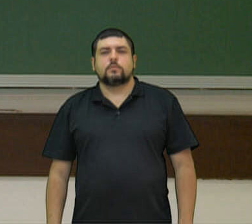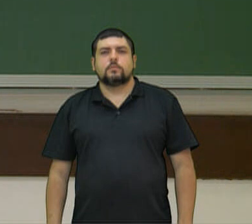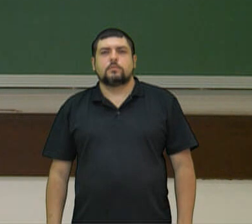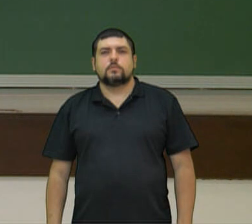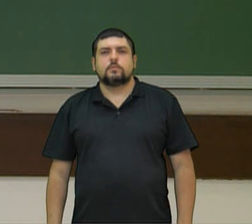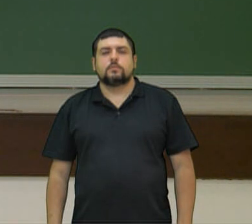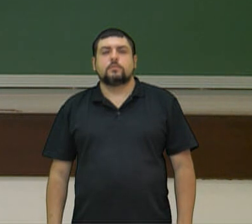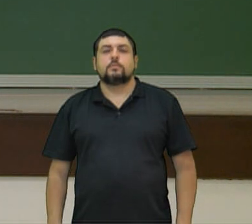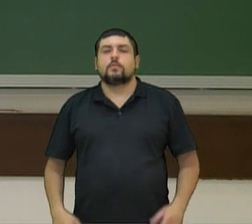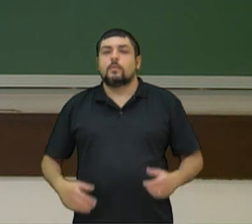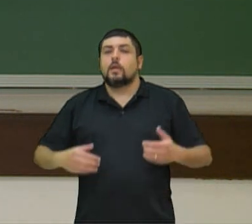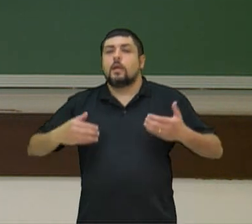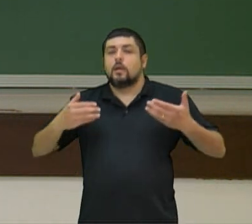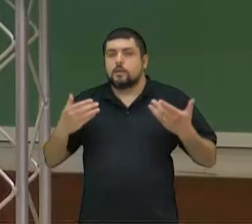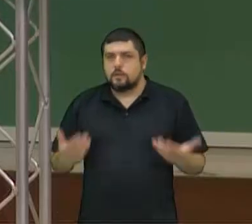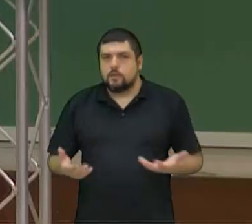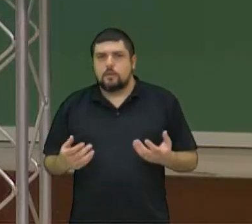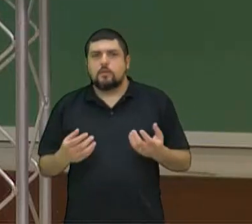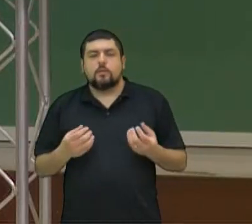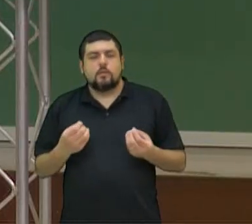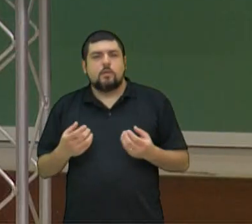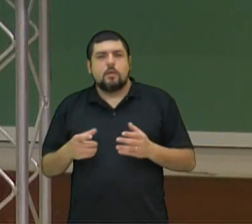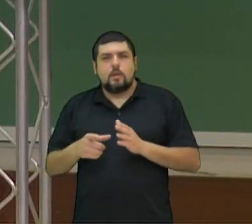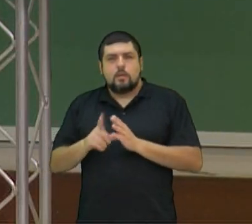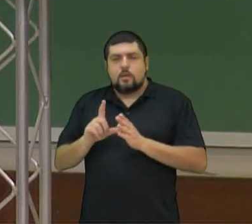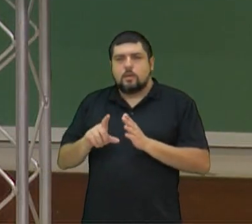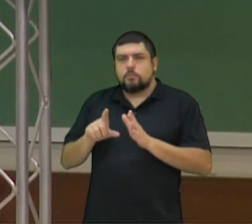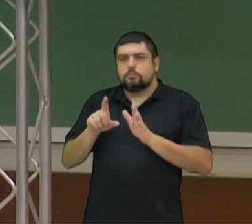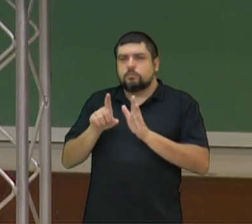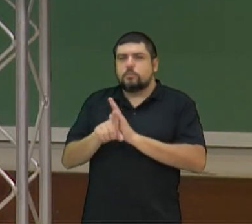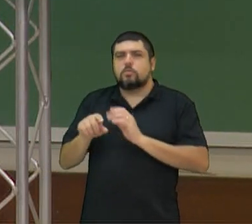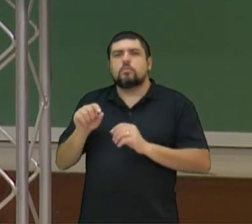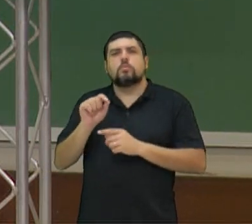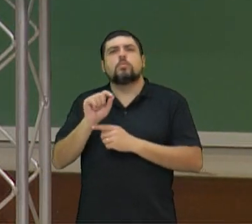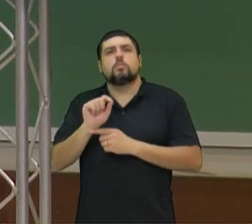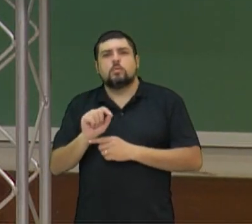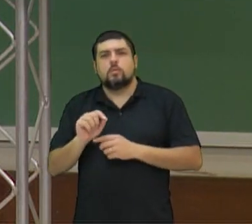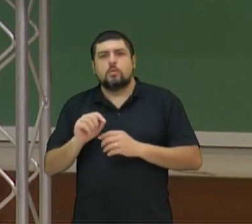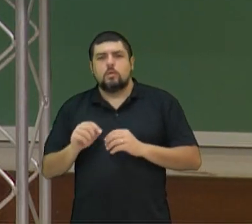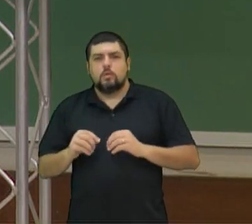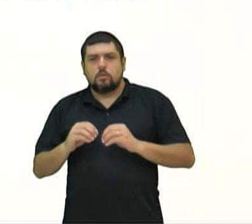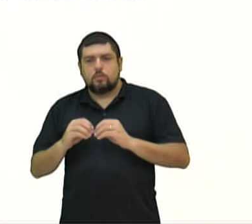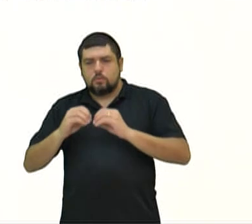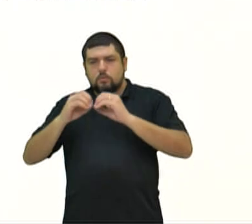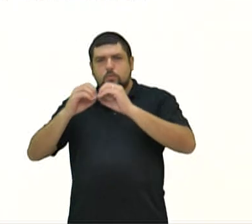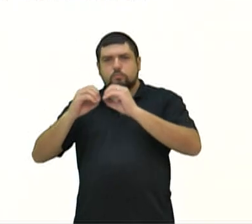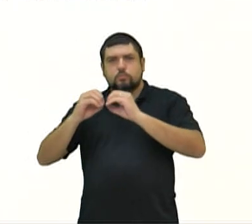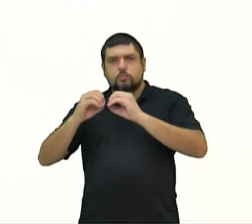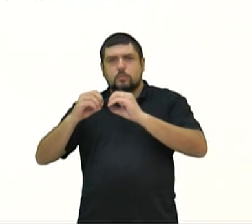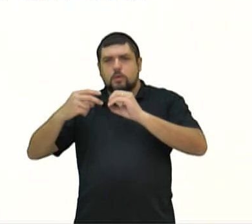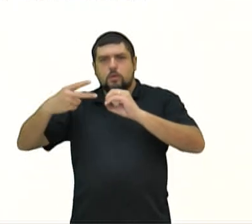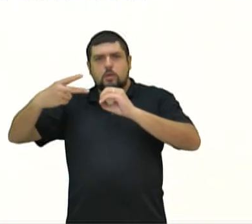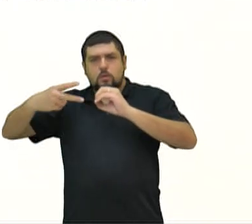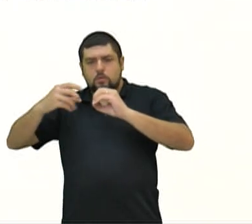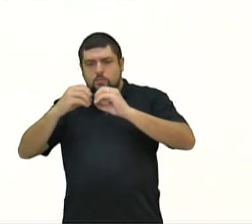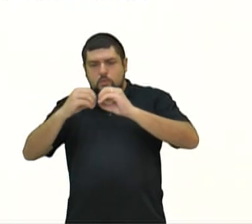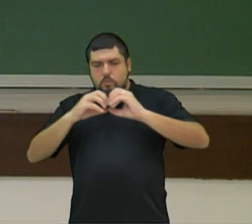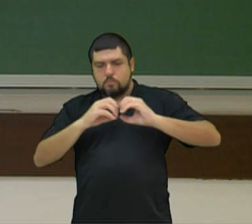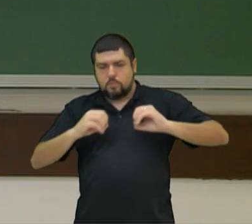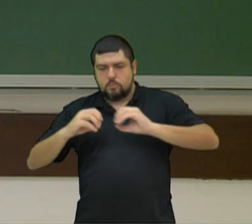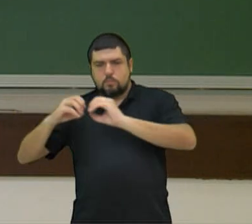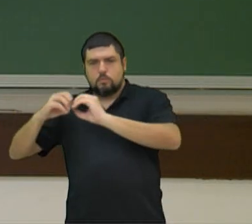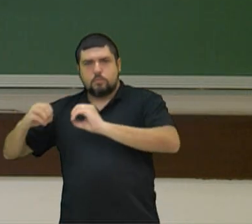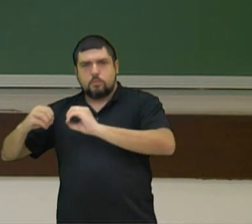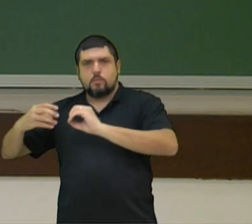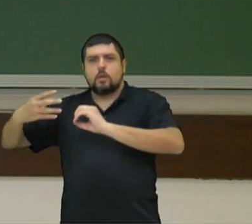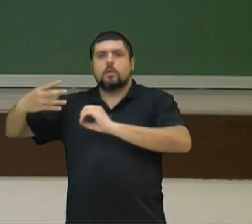Muito bem, então na fase de maturação, que era a pergunta, o que vai acontecer? A divisão de 2 espermatócitos secundários em 4 espermátides.